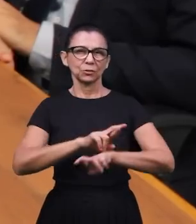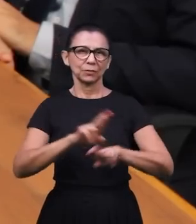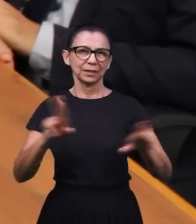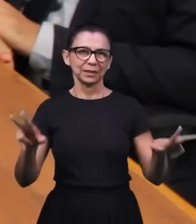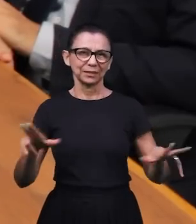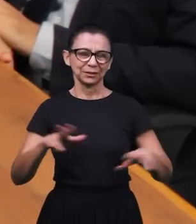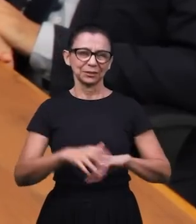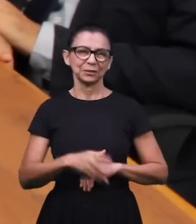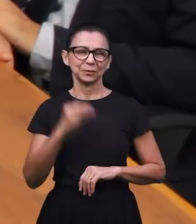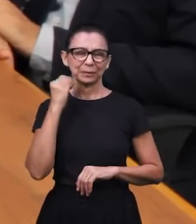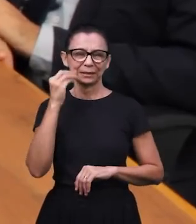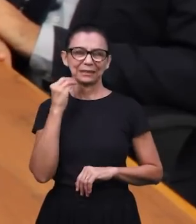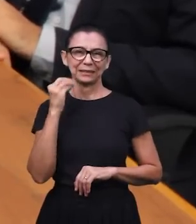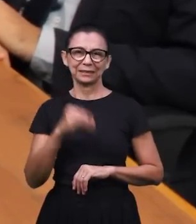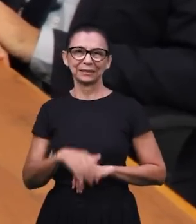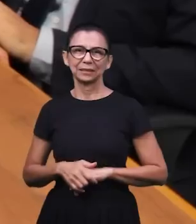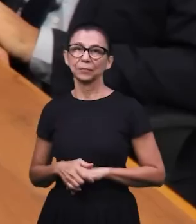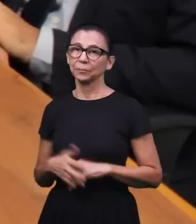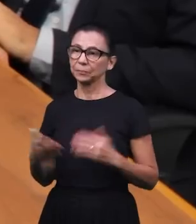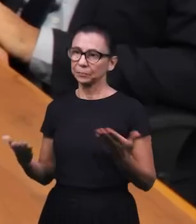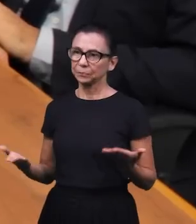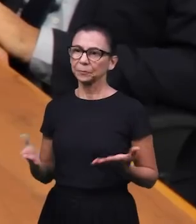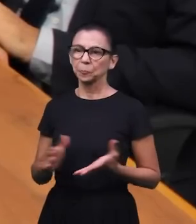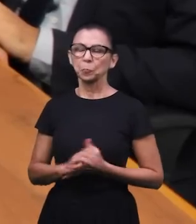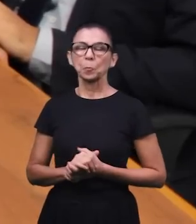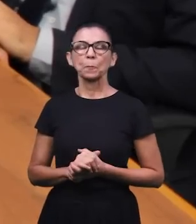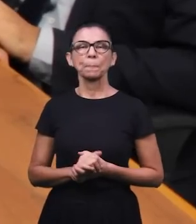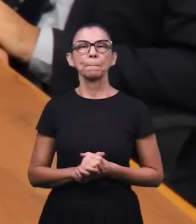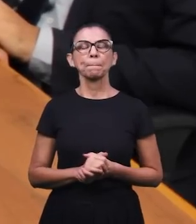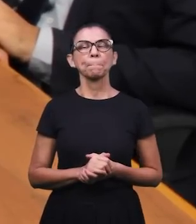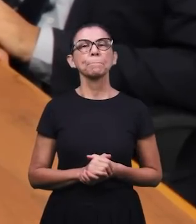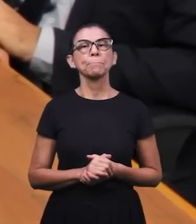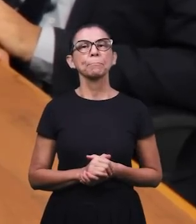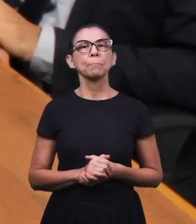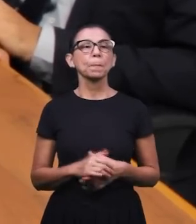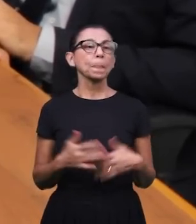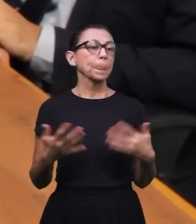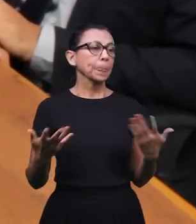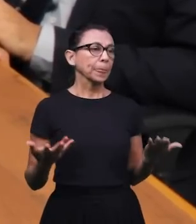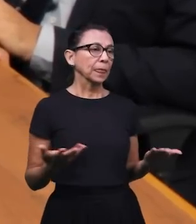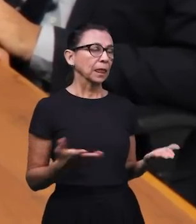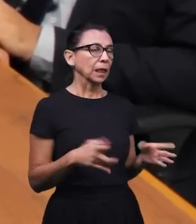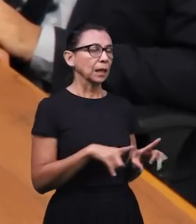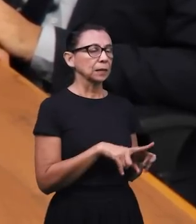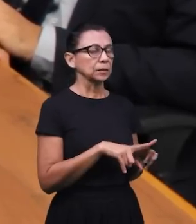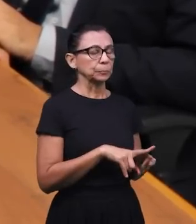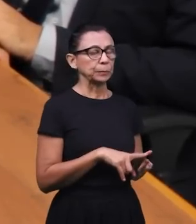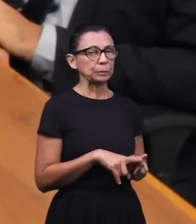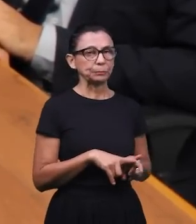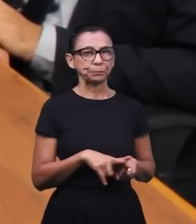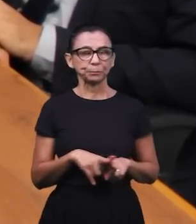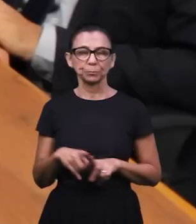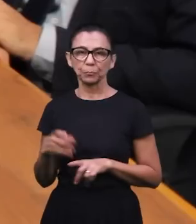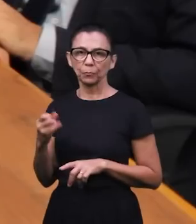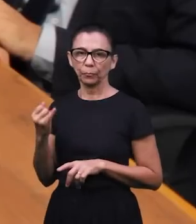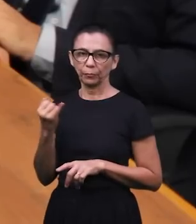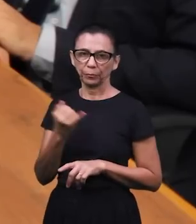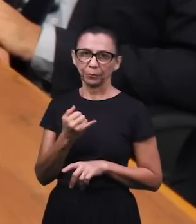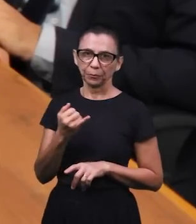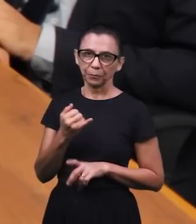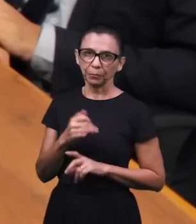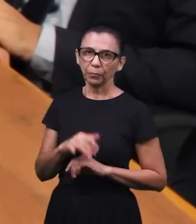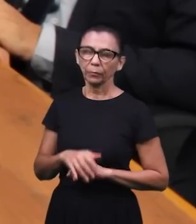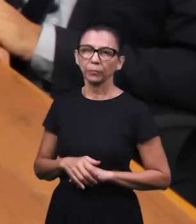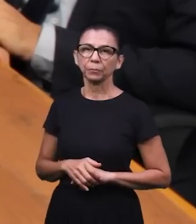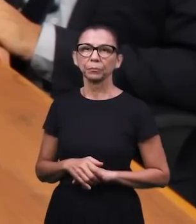acontecer. Glória a Deus, é isso aí, a direção do Espírito Santo. Exatamente. Eu queria falar ainda com você, Luiz, para a